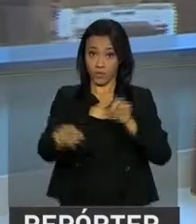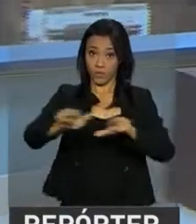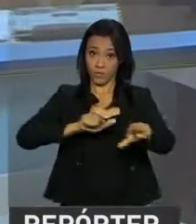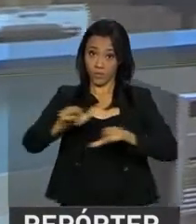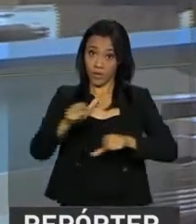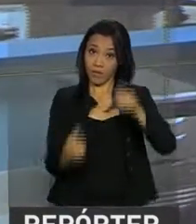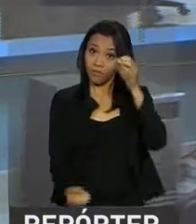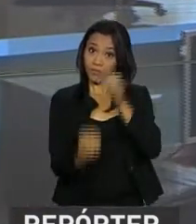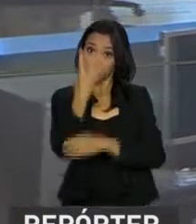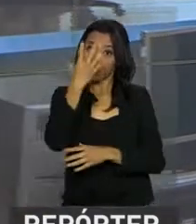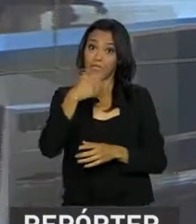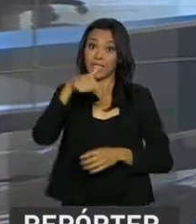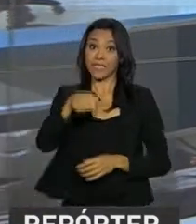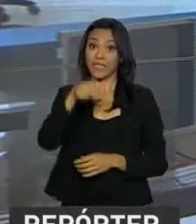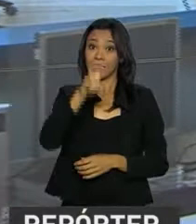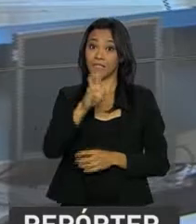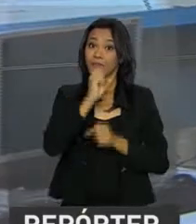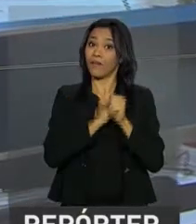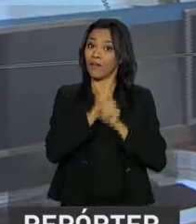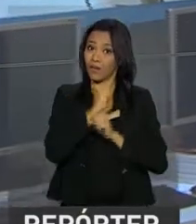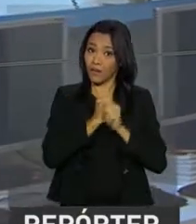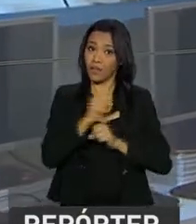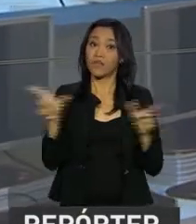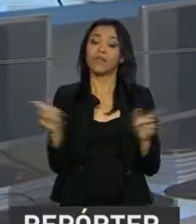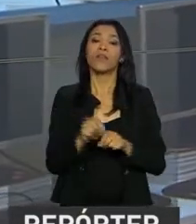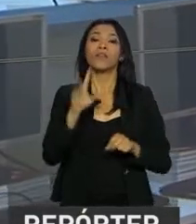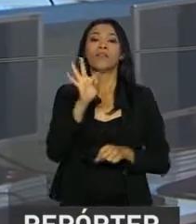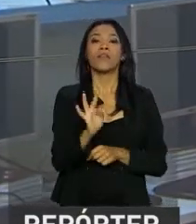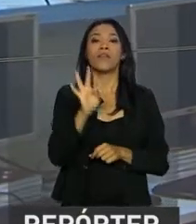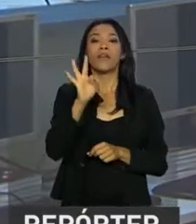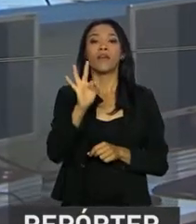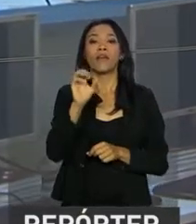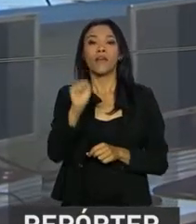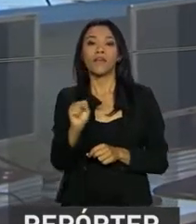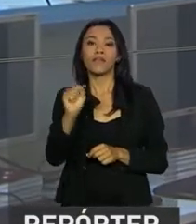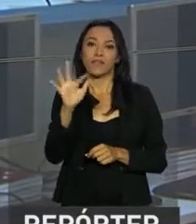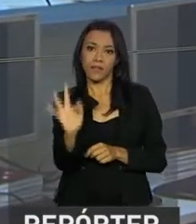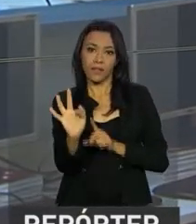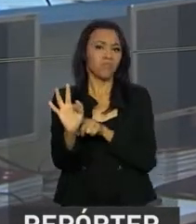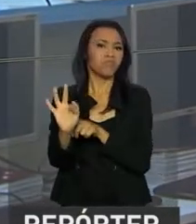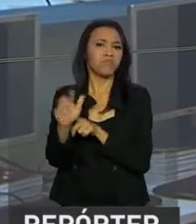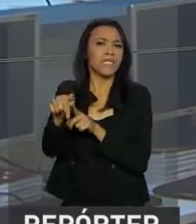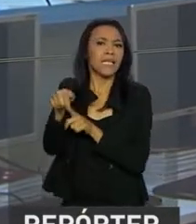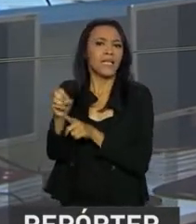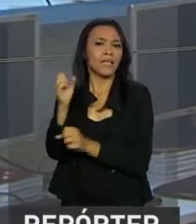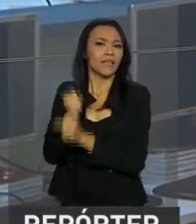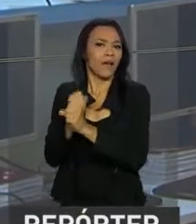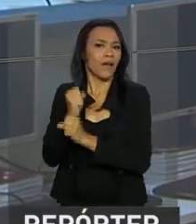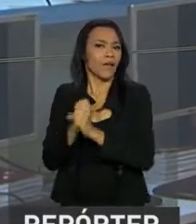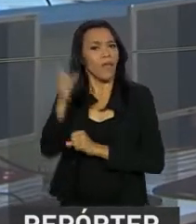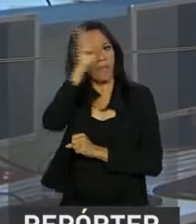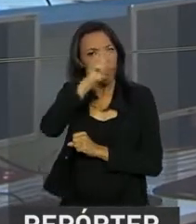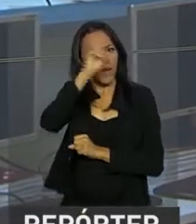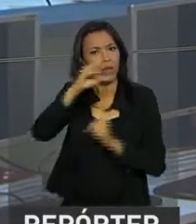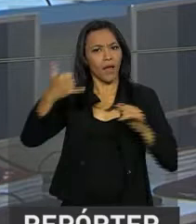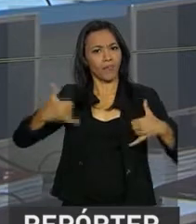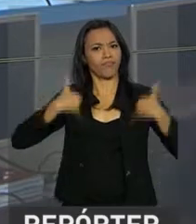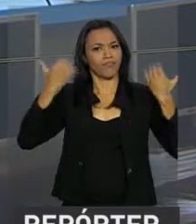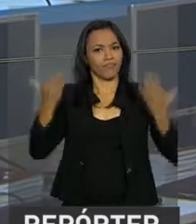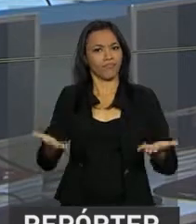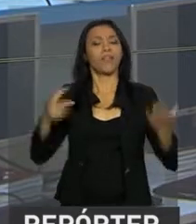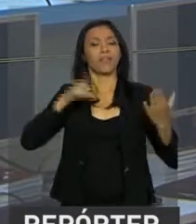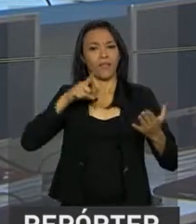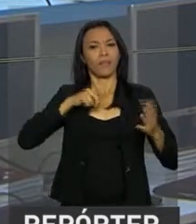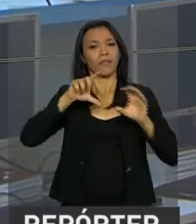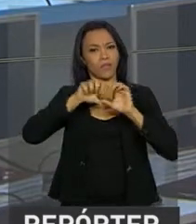75 anos e o Tribunal Superior do Trabalho, 70 anos. Para lembrar a data, um seminário está sendo realizado na